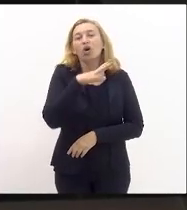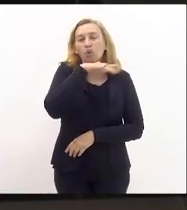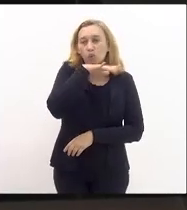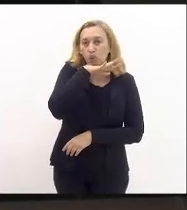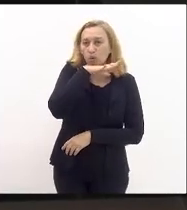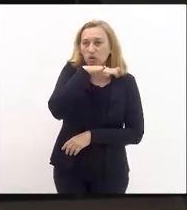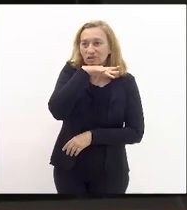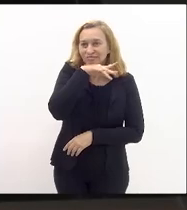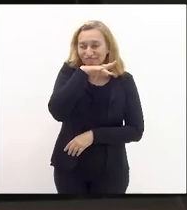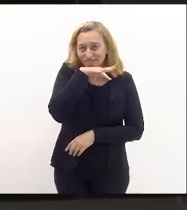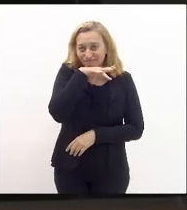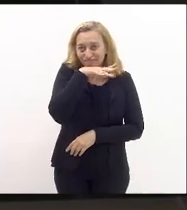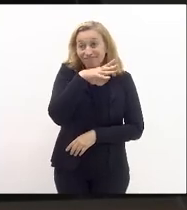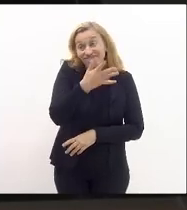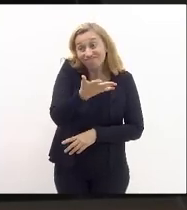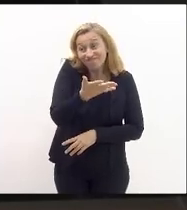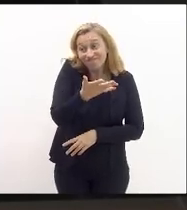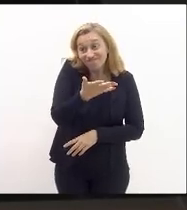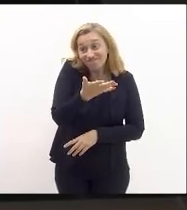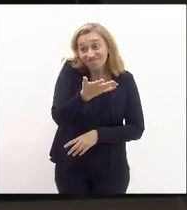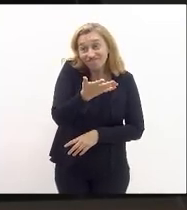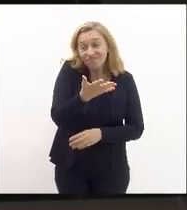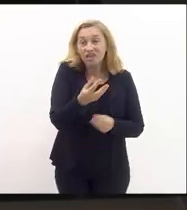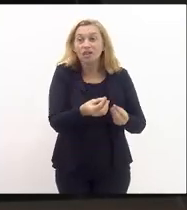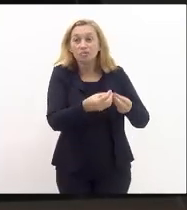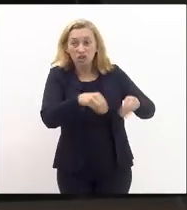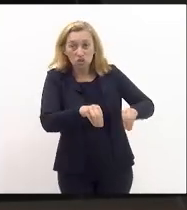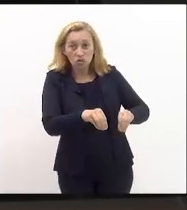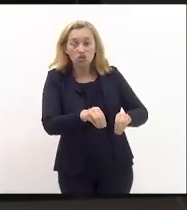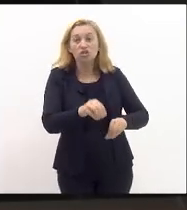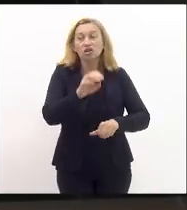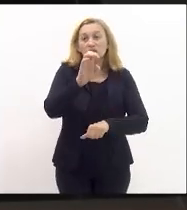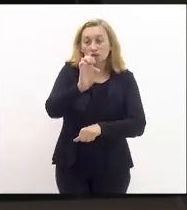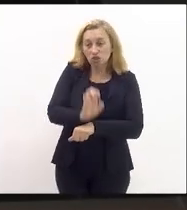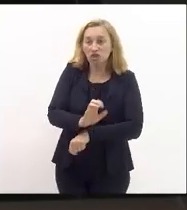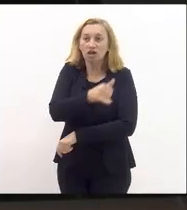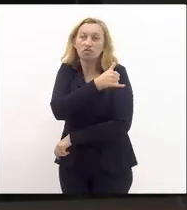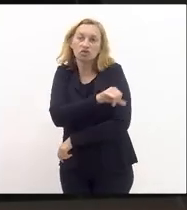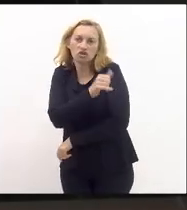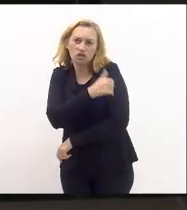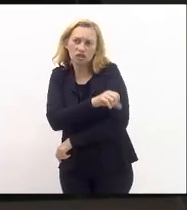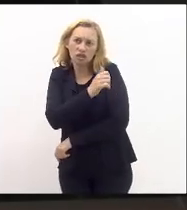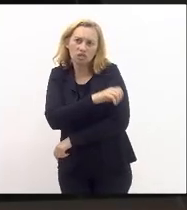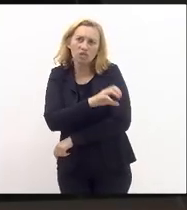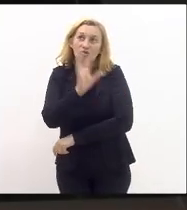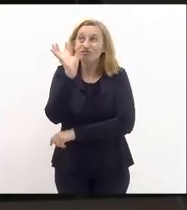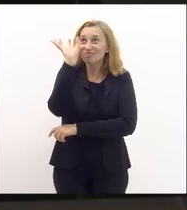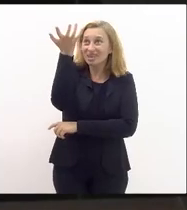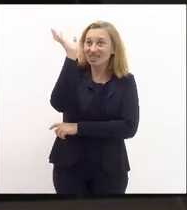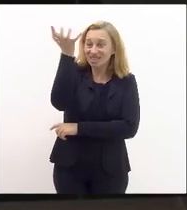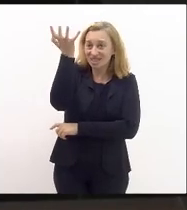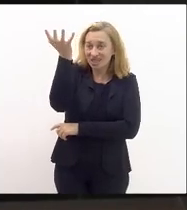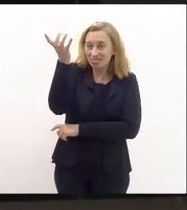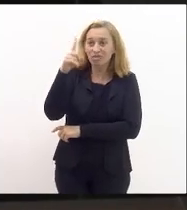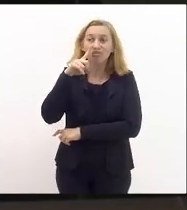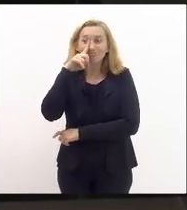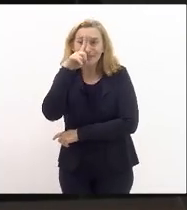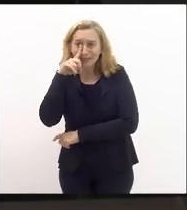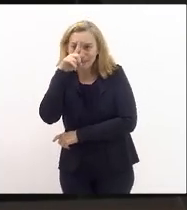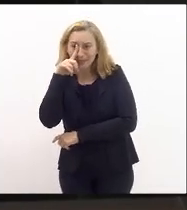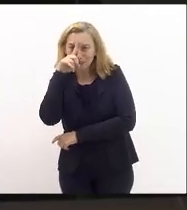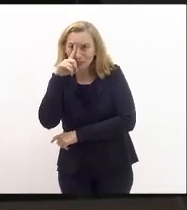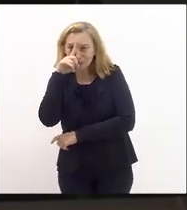que paga de forma rotineira o povo do Estado do Rio de Janeiro. O desastre climático, o risco ambiental,